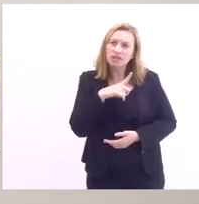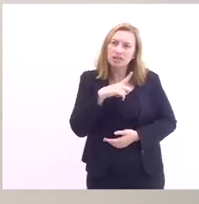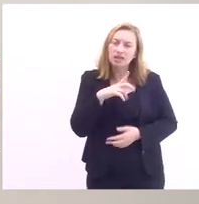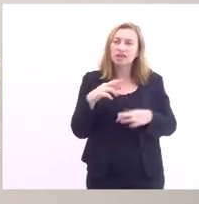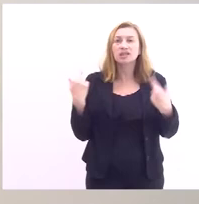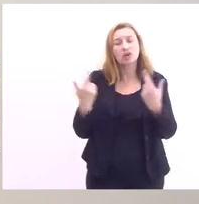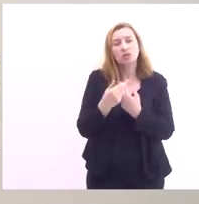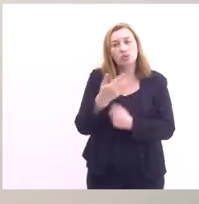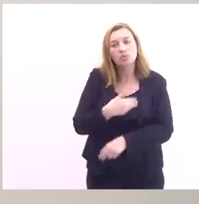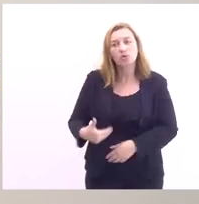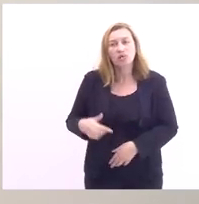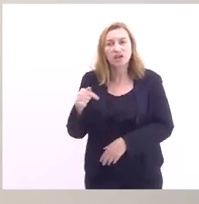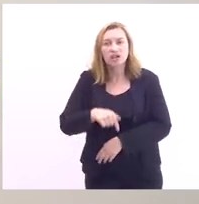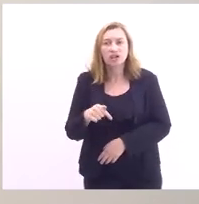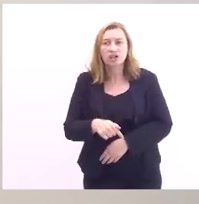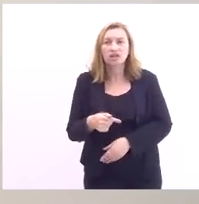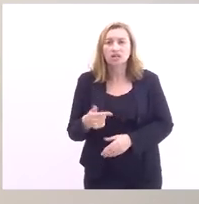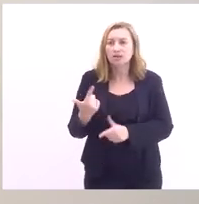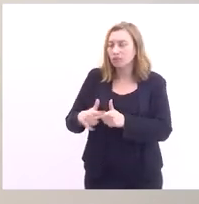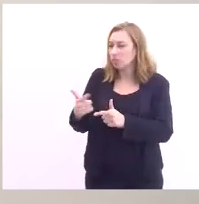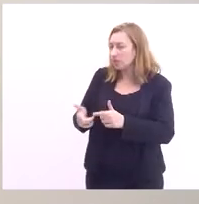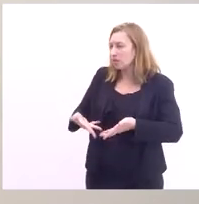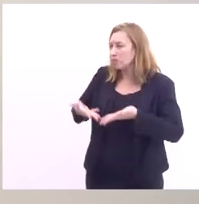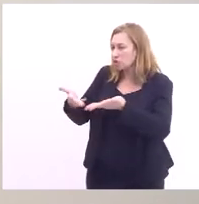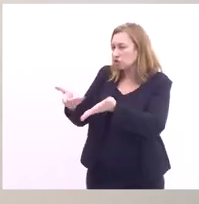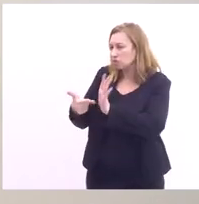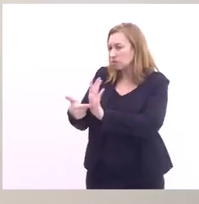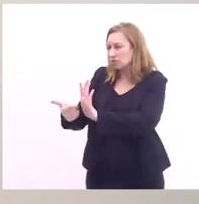audiência pública aqui, e eu trouxe o problema.